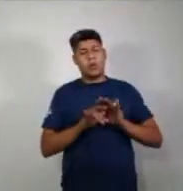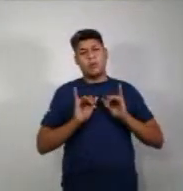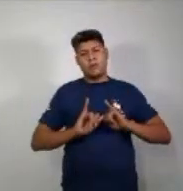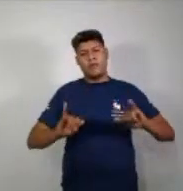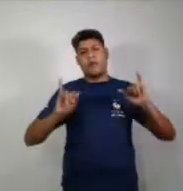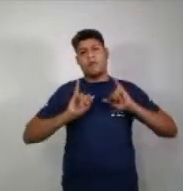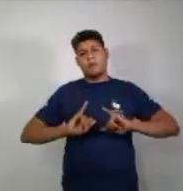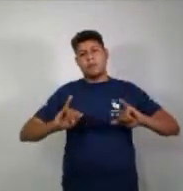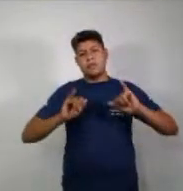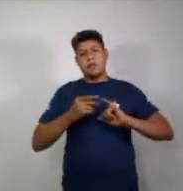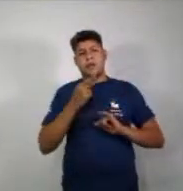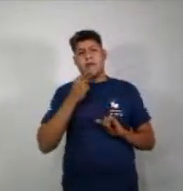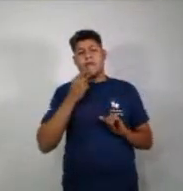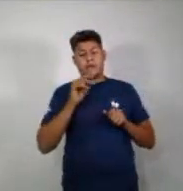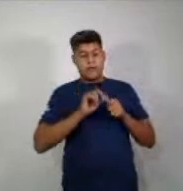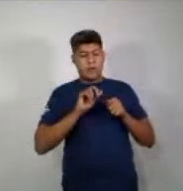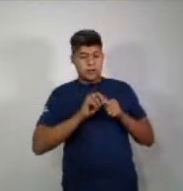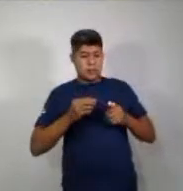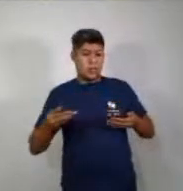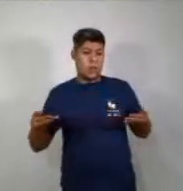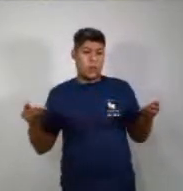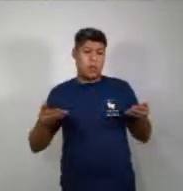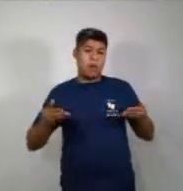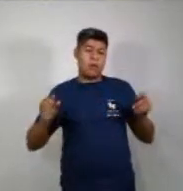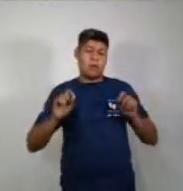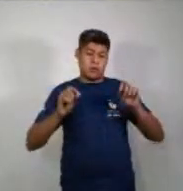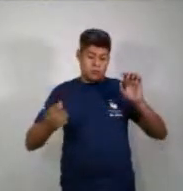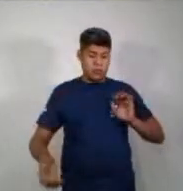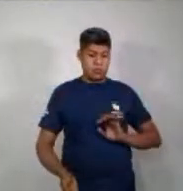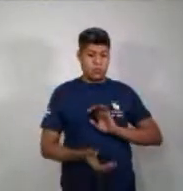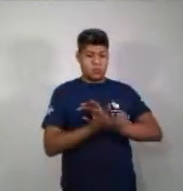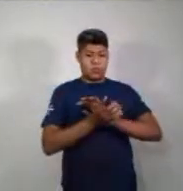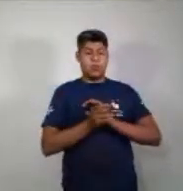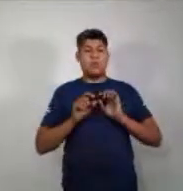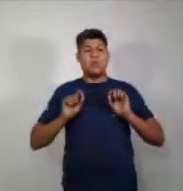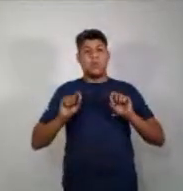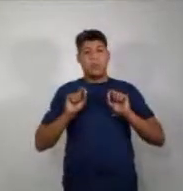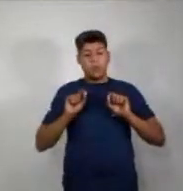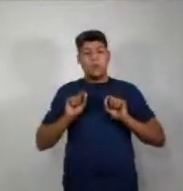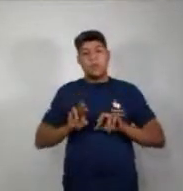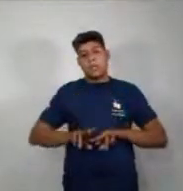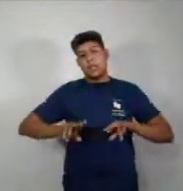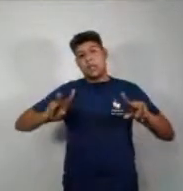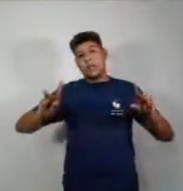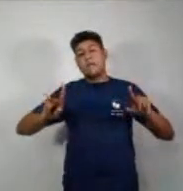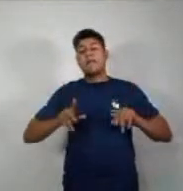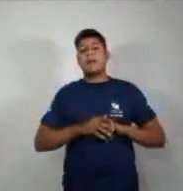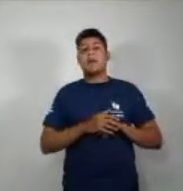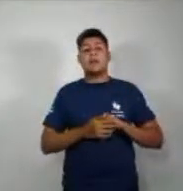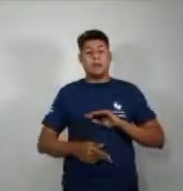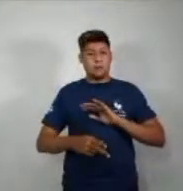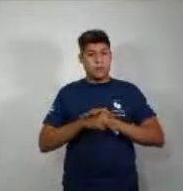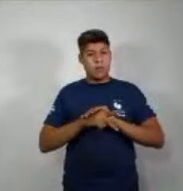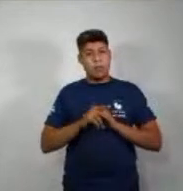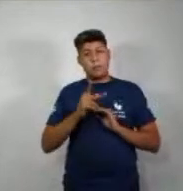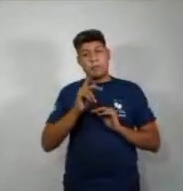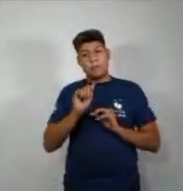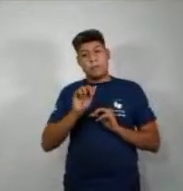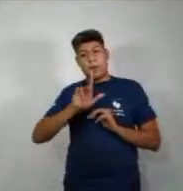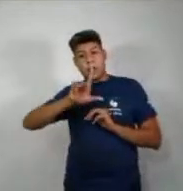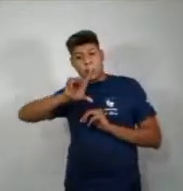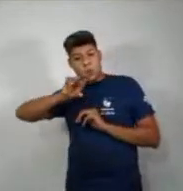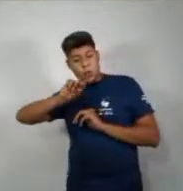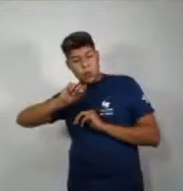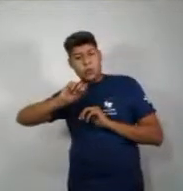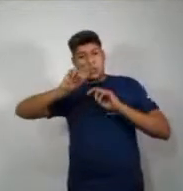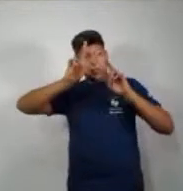A gente está fazendo junto agora uma coletânea dos textos do Paulo sobre Guimarães